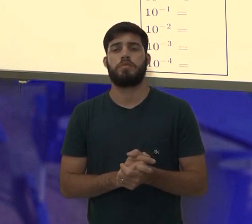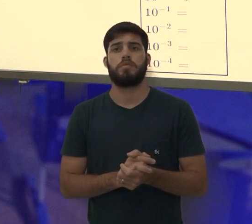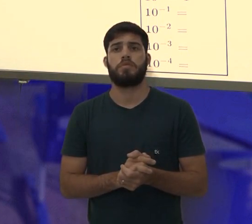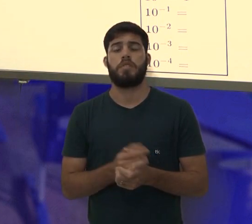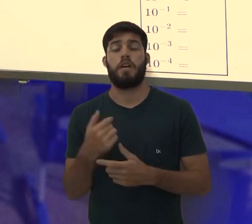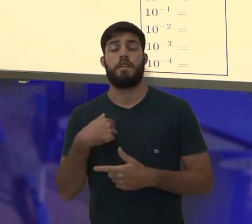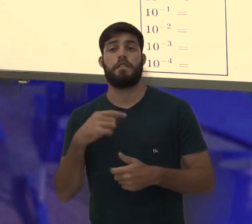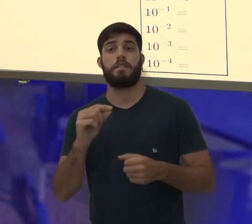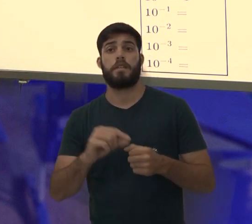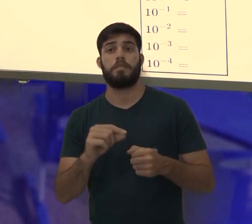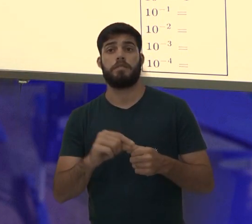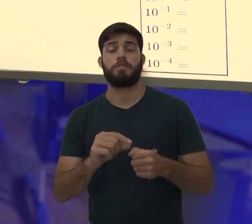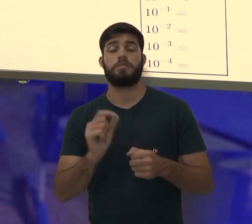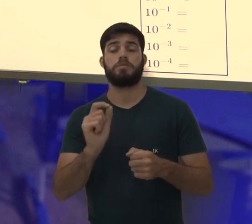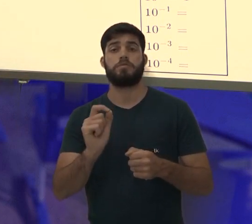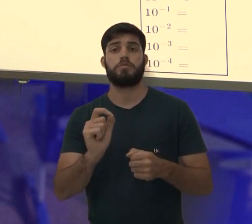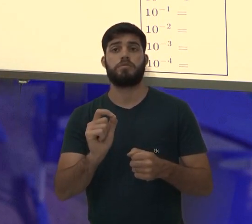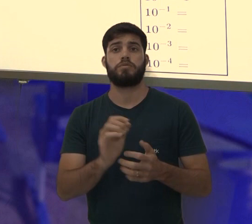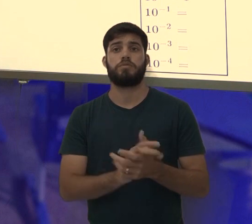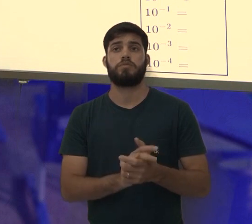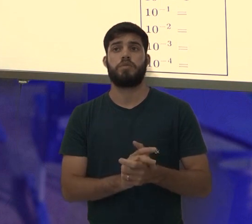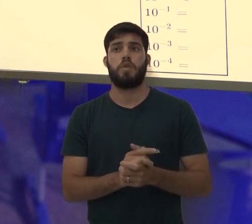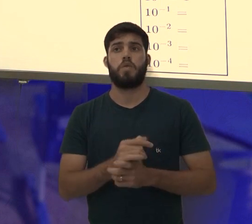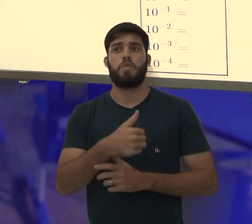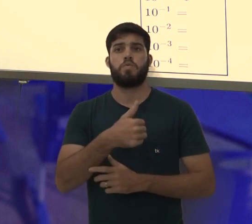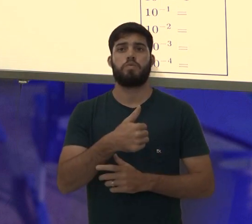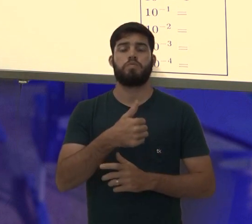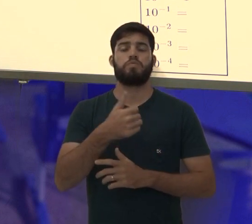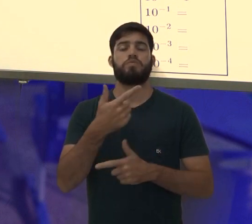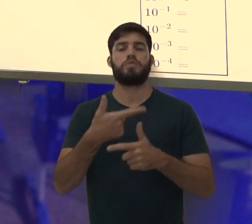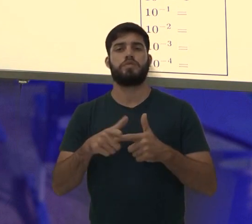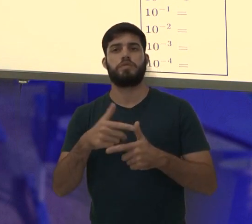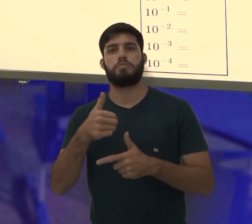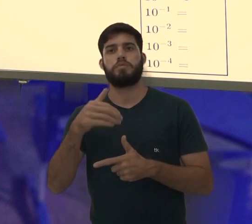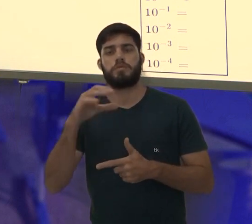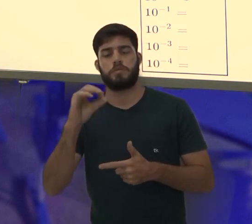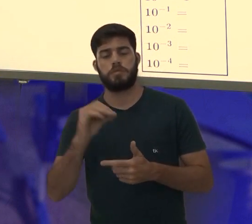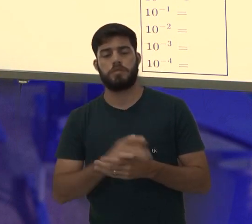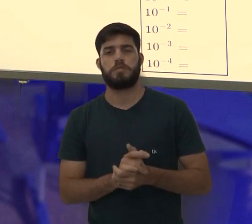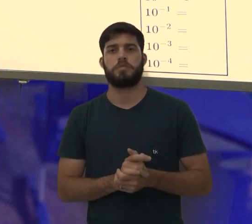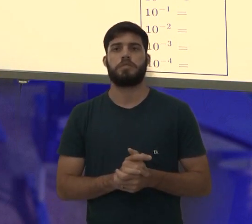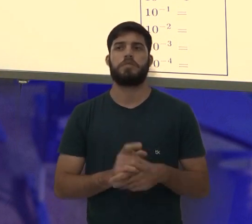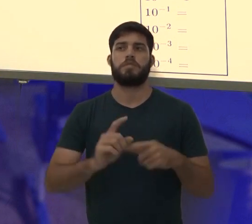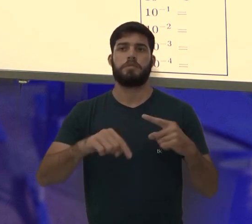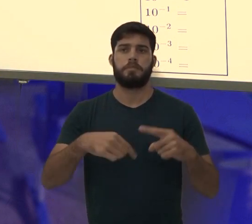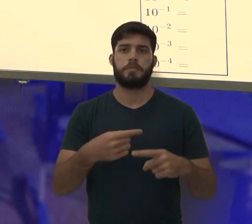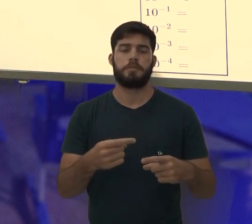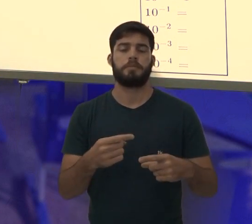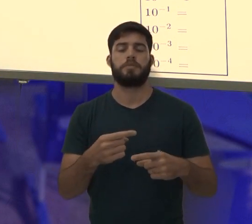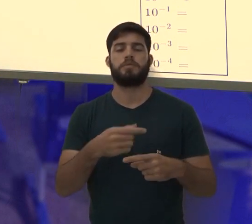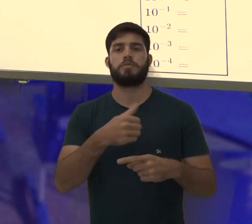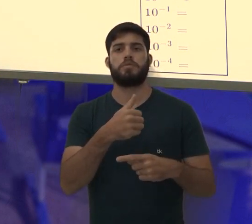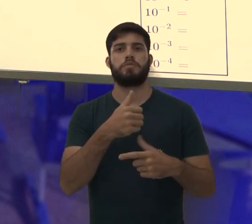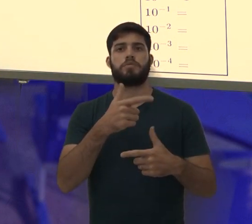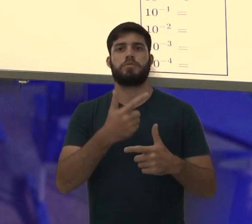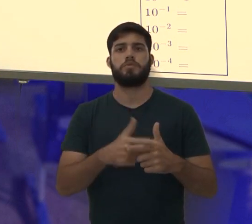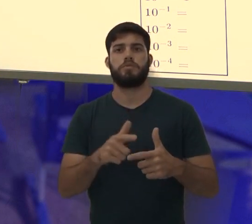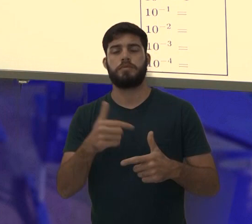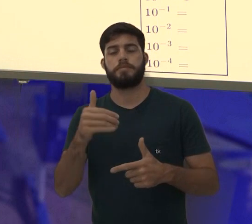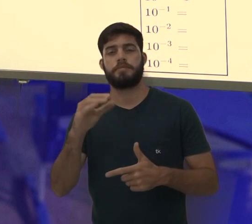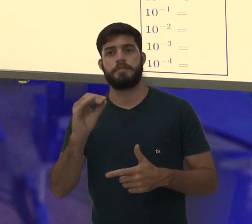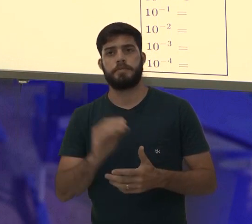quê? 1 dividido por 10. Depois, o resultado dividido por 10. E assim